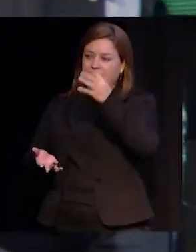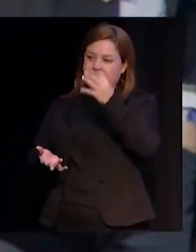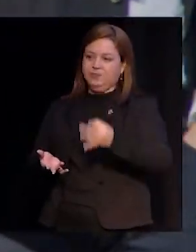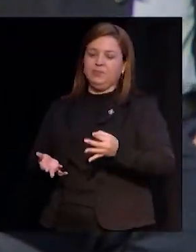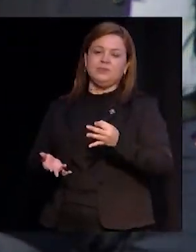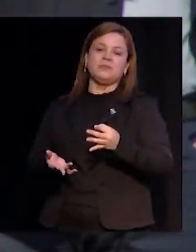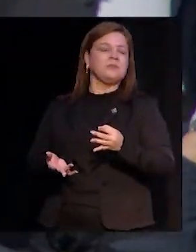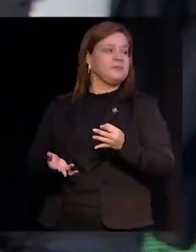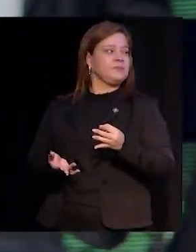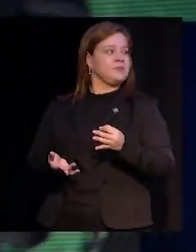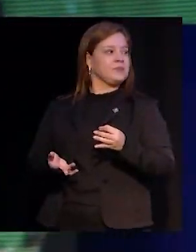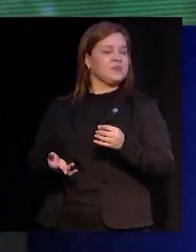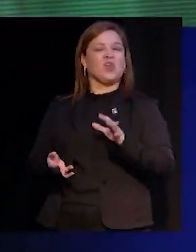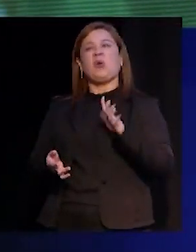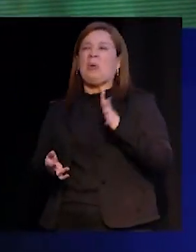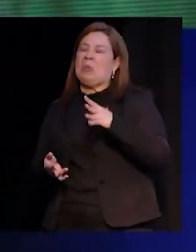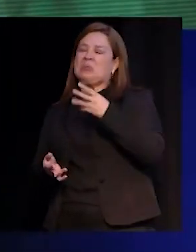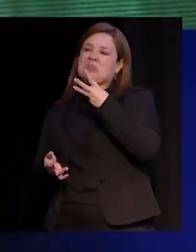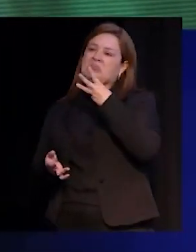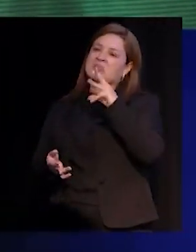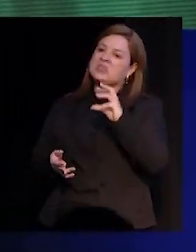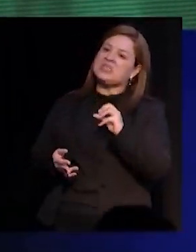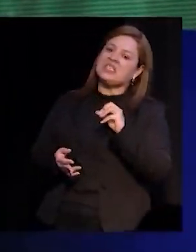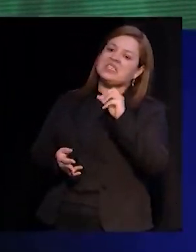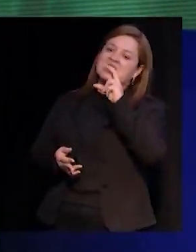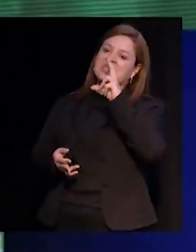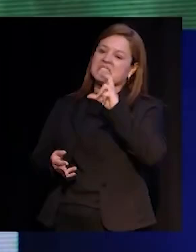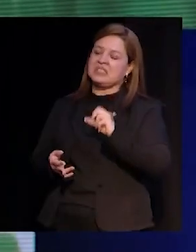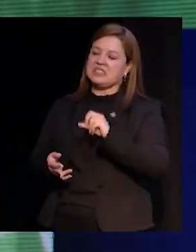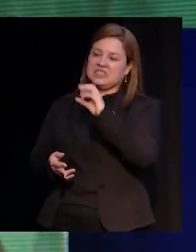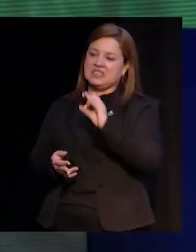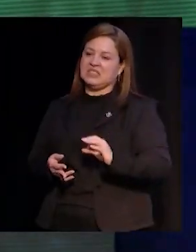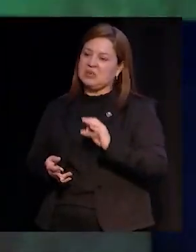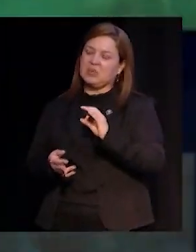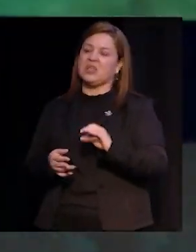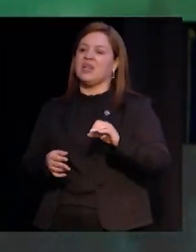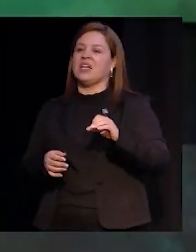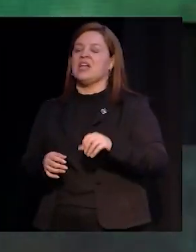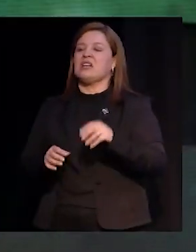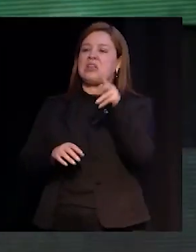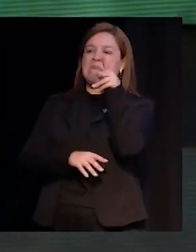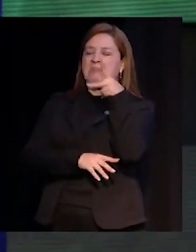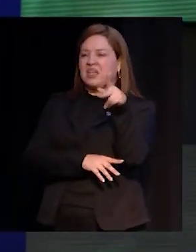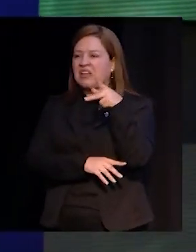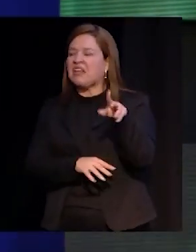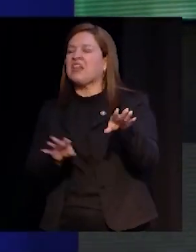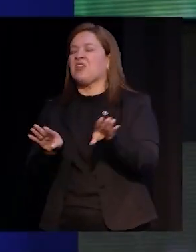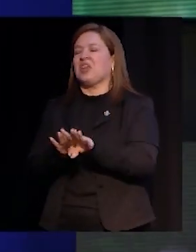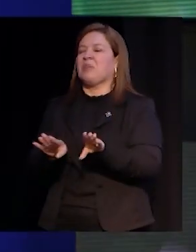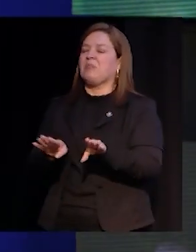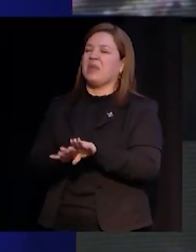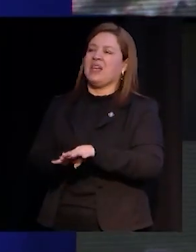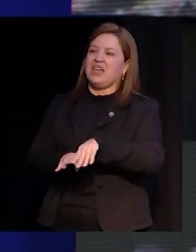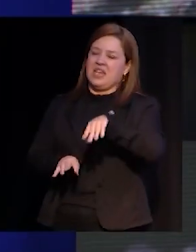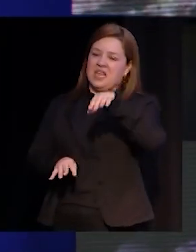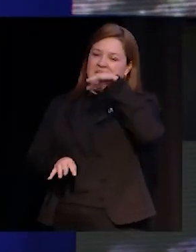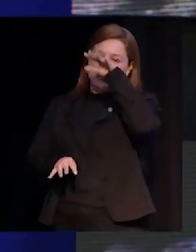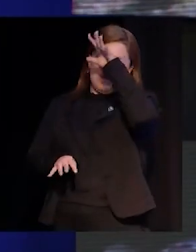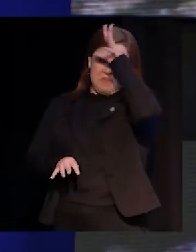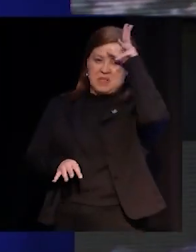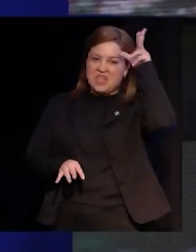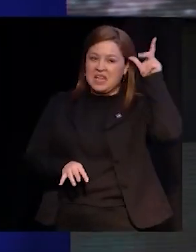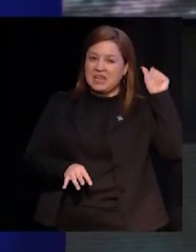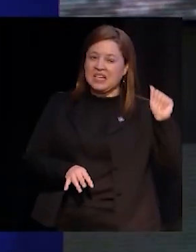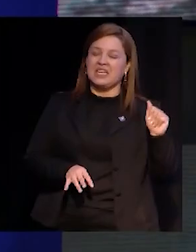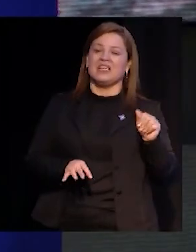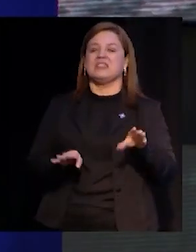20% ou 35%, como é o caso da Mata Atlântica, do Pantanal, do Cerrado,